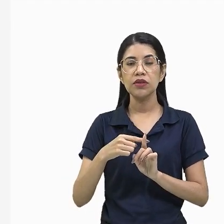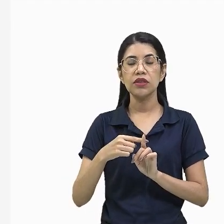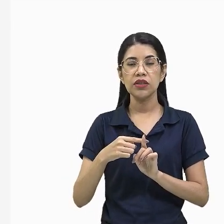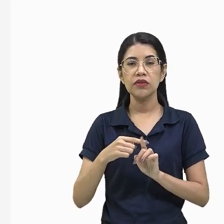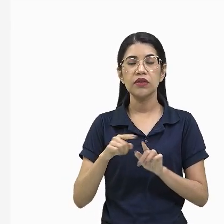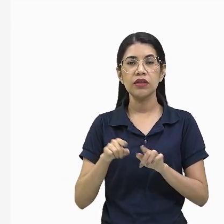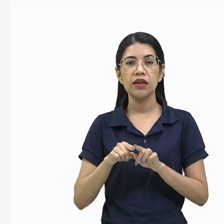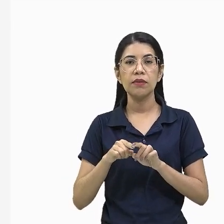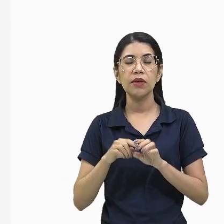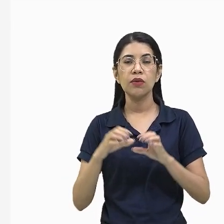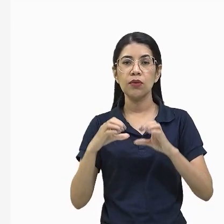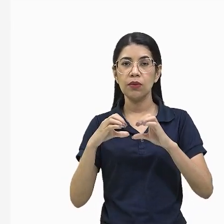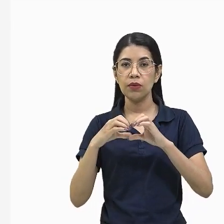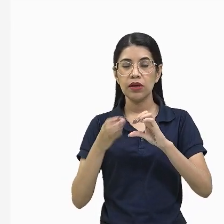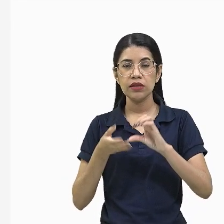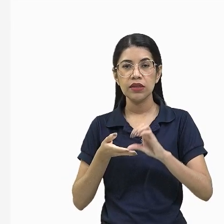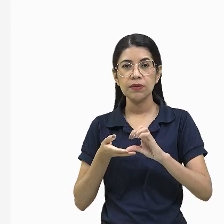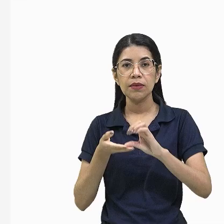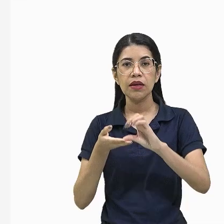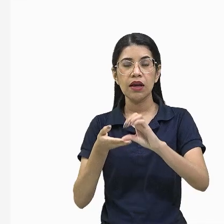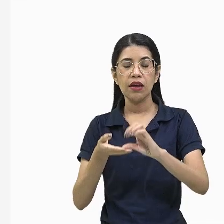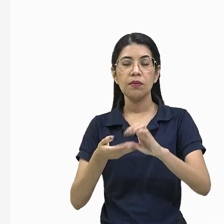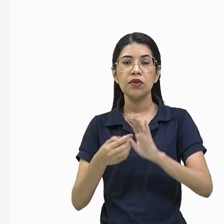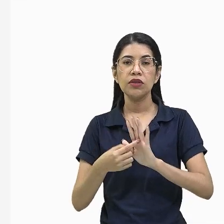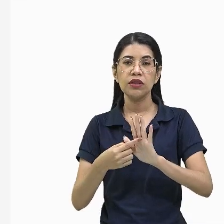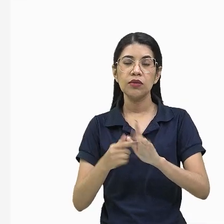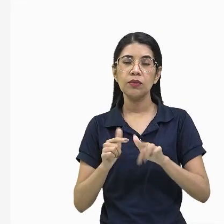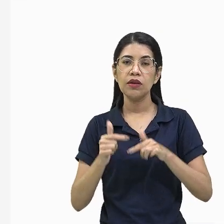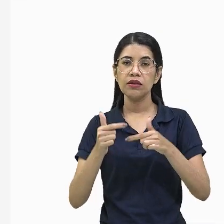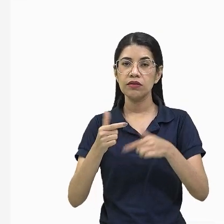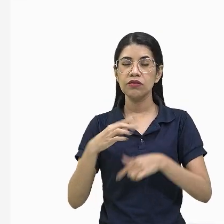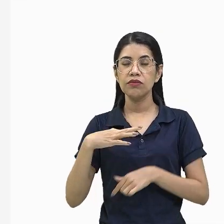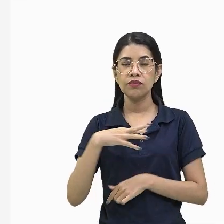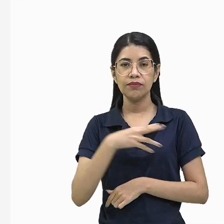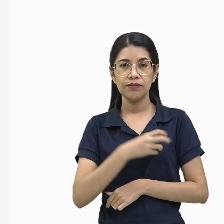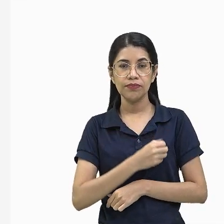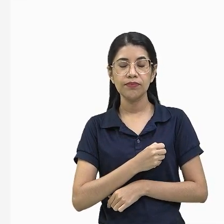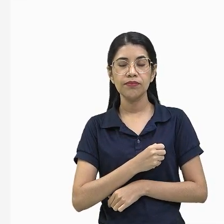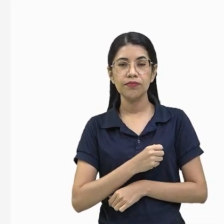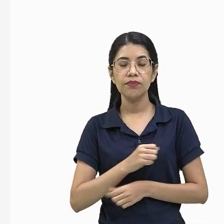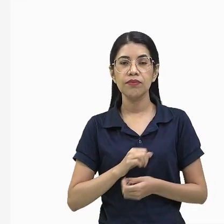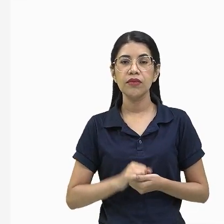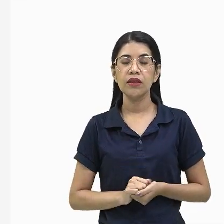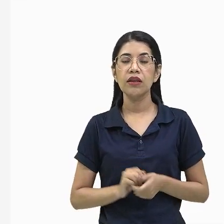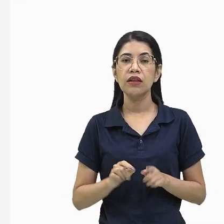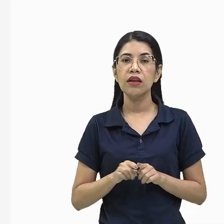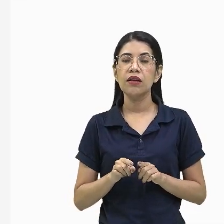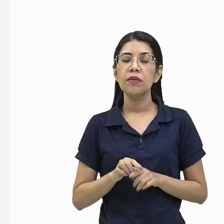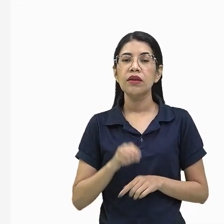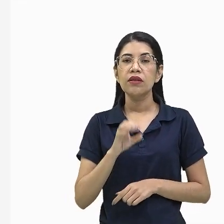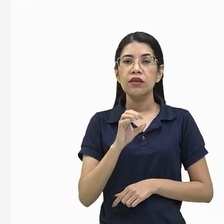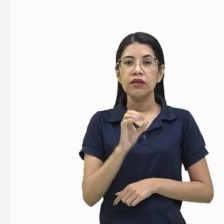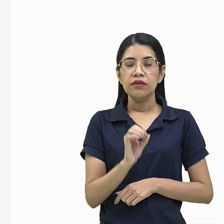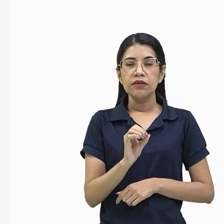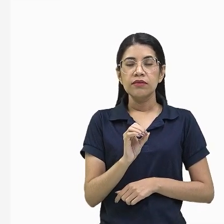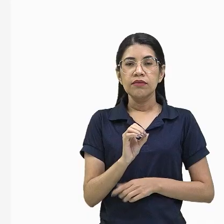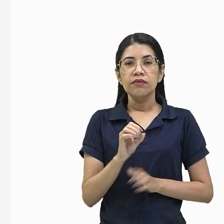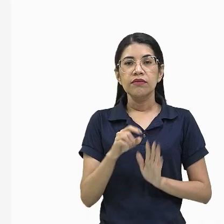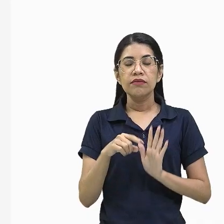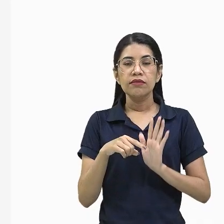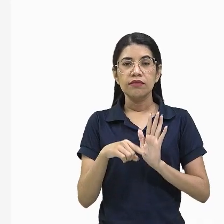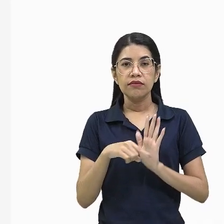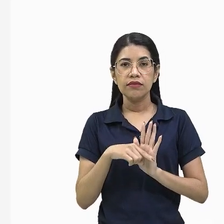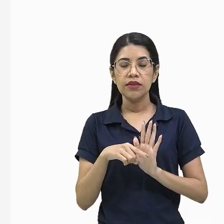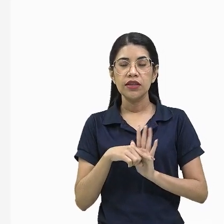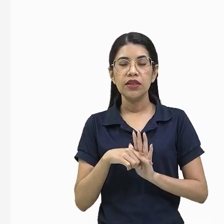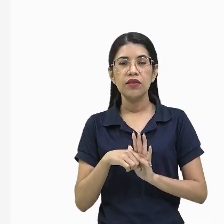coração, trazendo para a gente essa ideia desse ato de amor. Além do B positivo, temos o O negativo, representado por essa